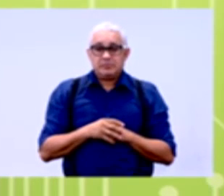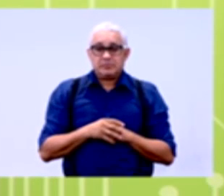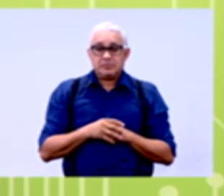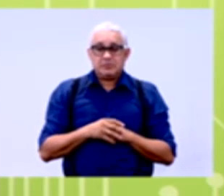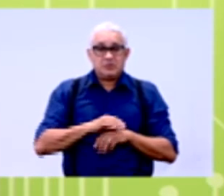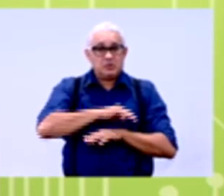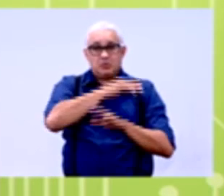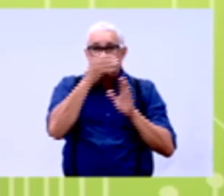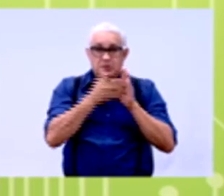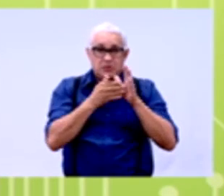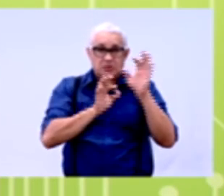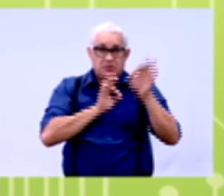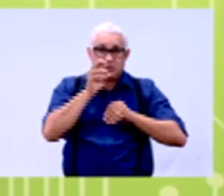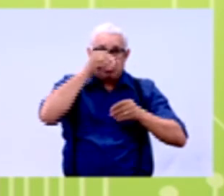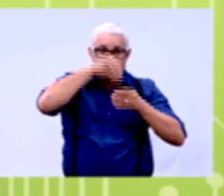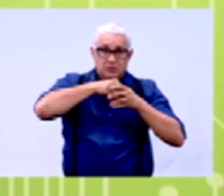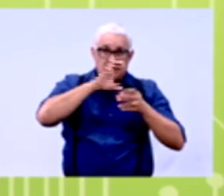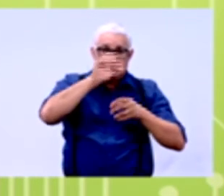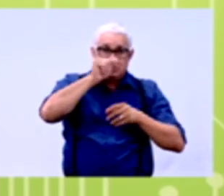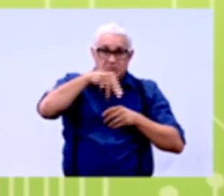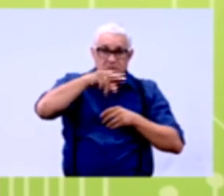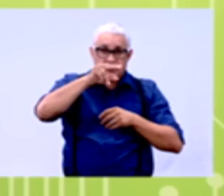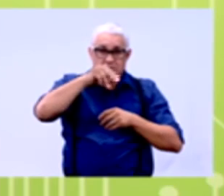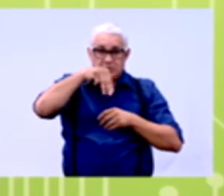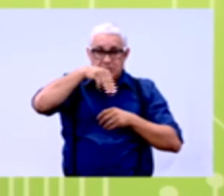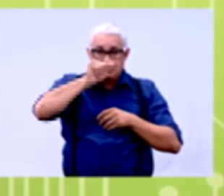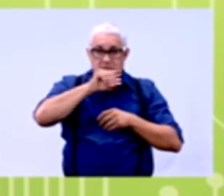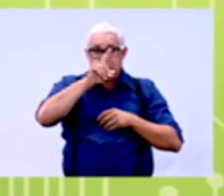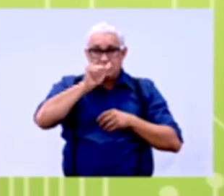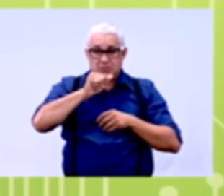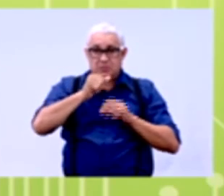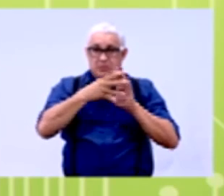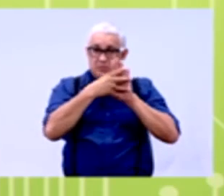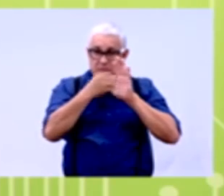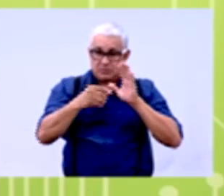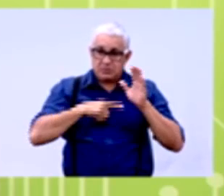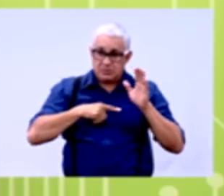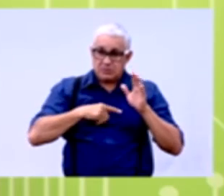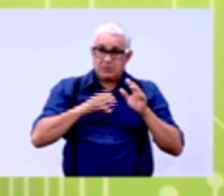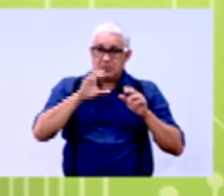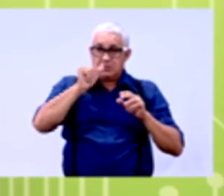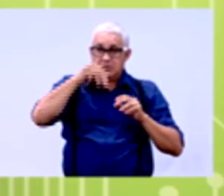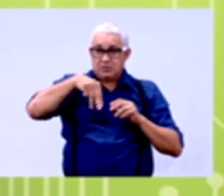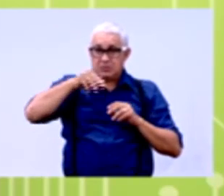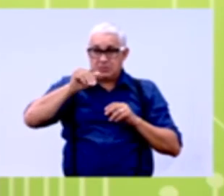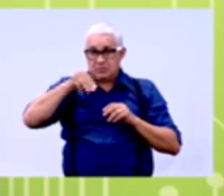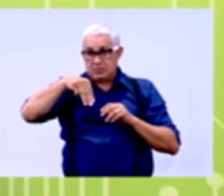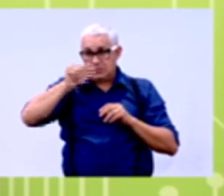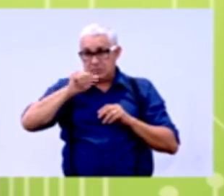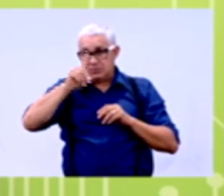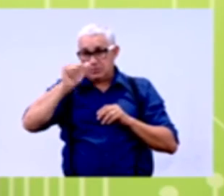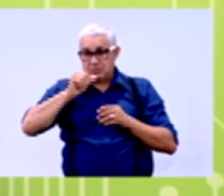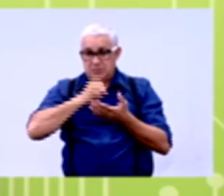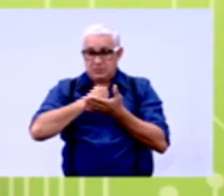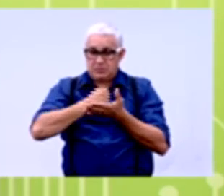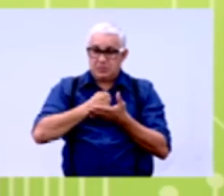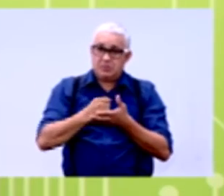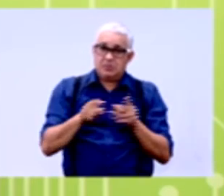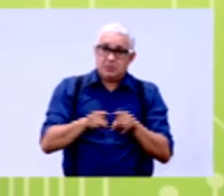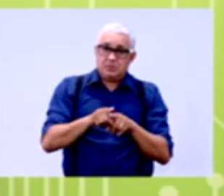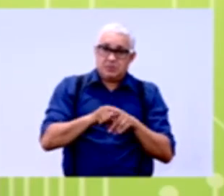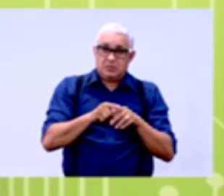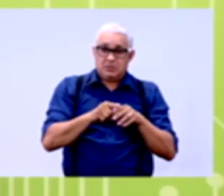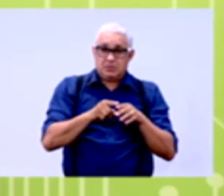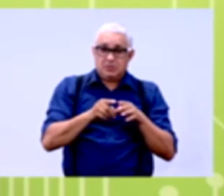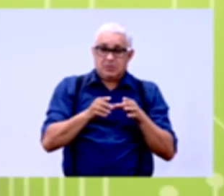tudo isso organizado na nossa camada de modelo, e aí nós temos a nossa camada de controle que faz o